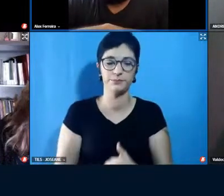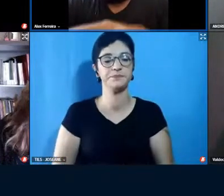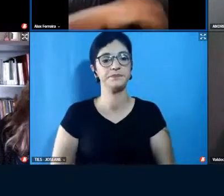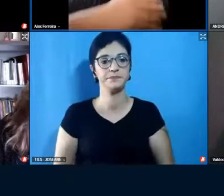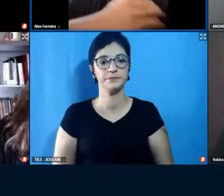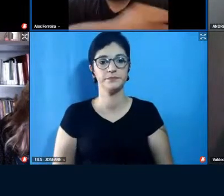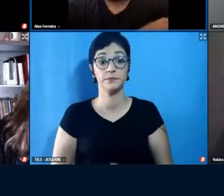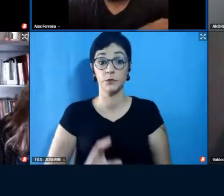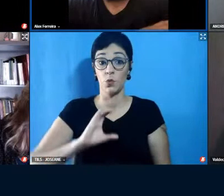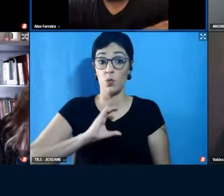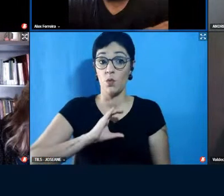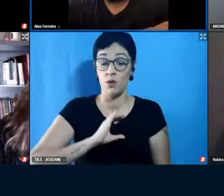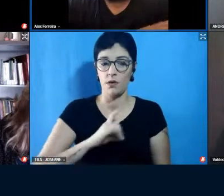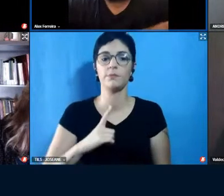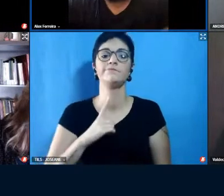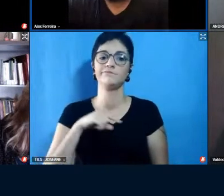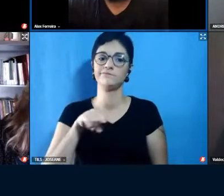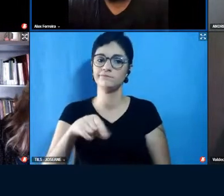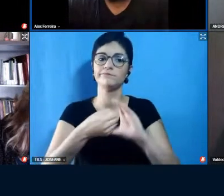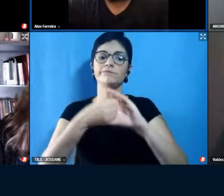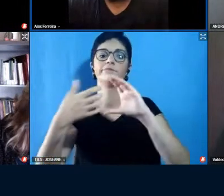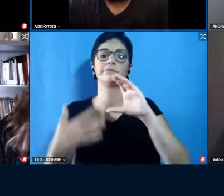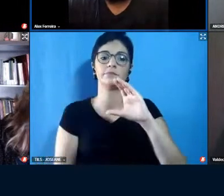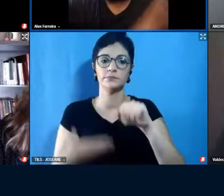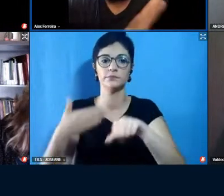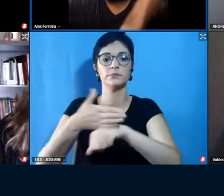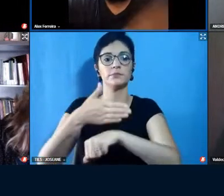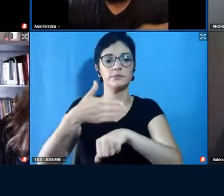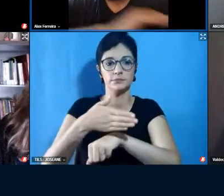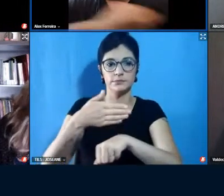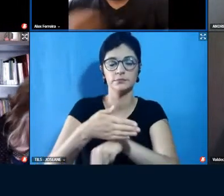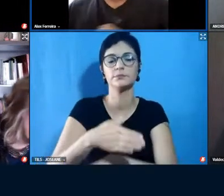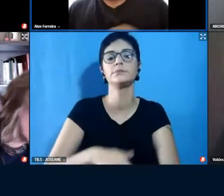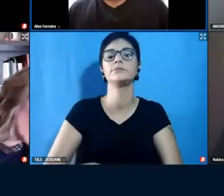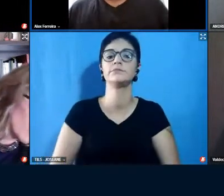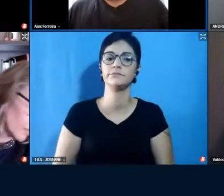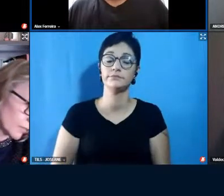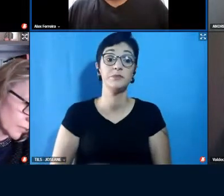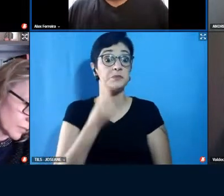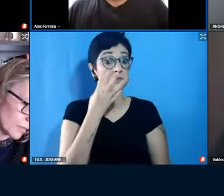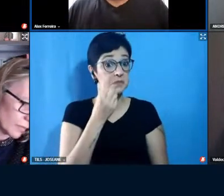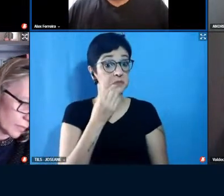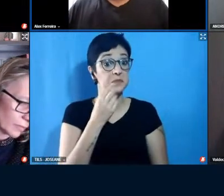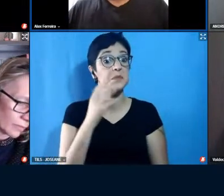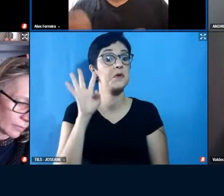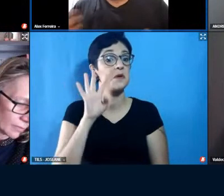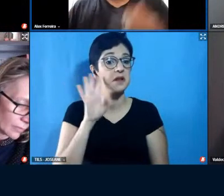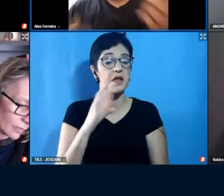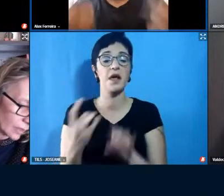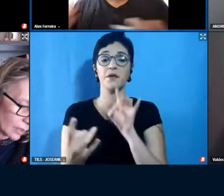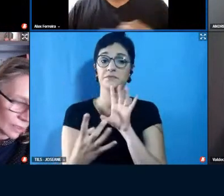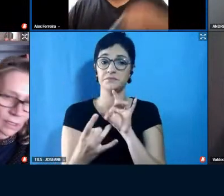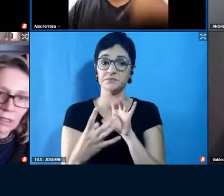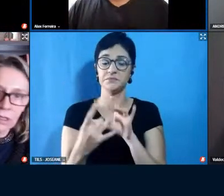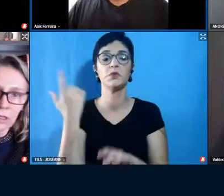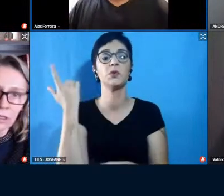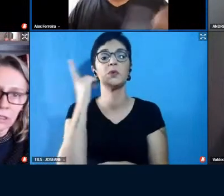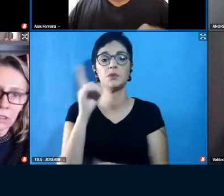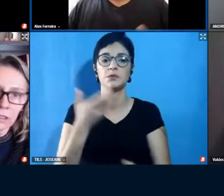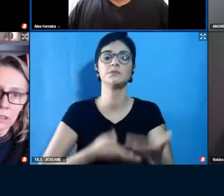O Coral, ele tem essa característica aí bem participativa, então acho que foi muito bom o feedback, sim, eles conseguiram responder muito